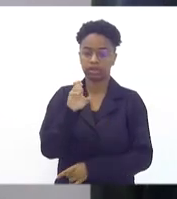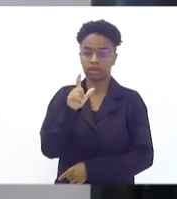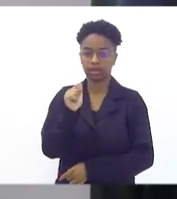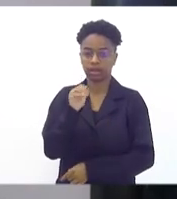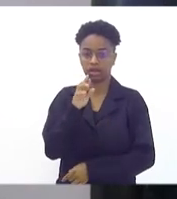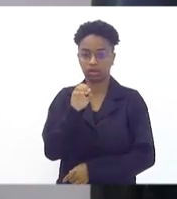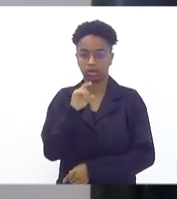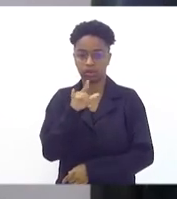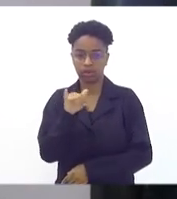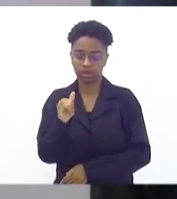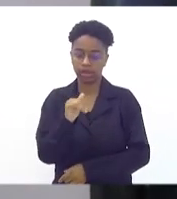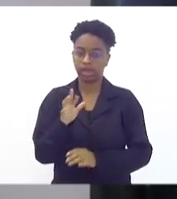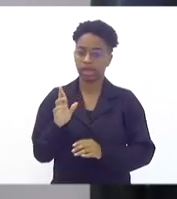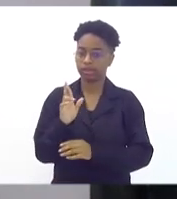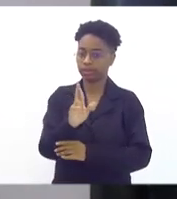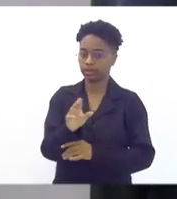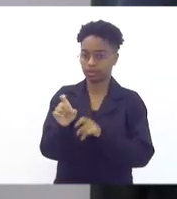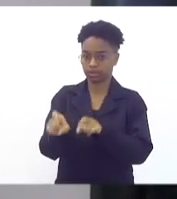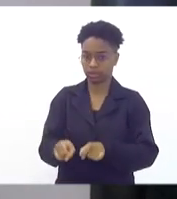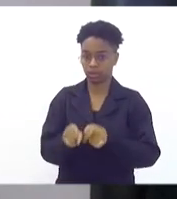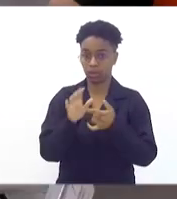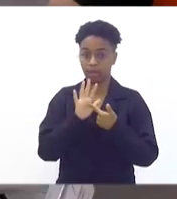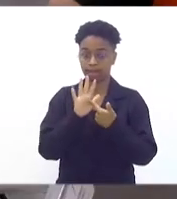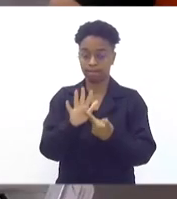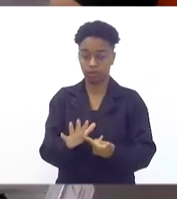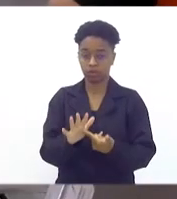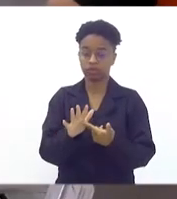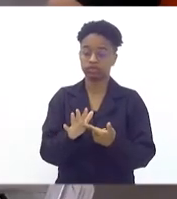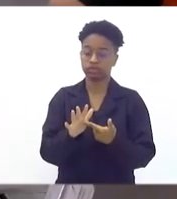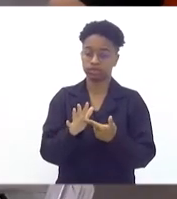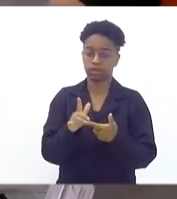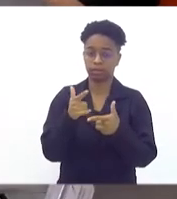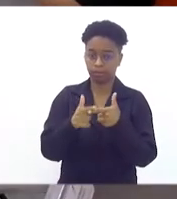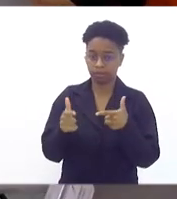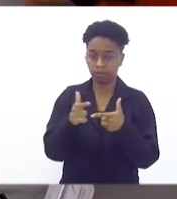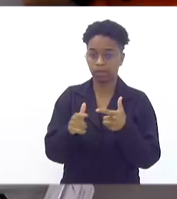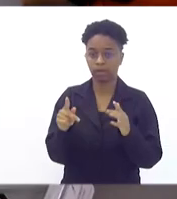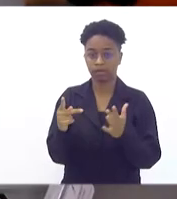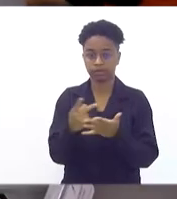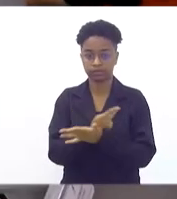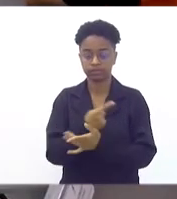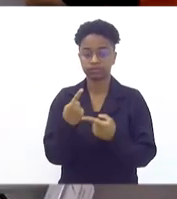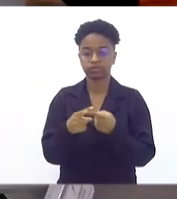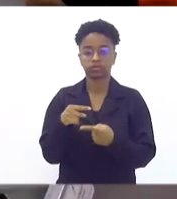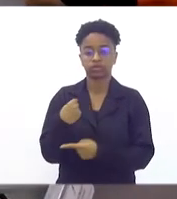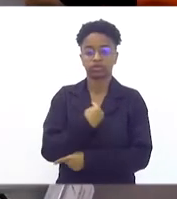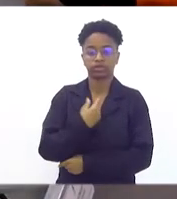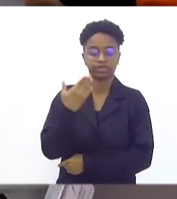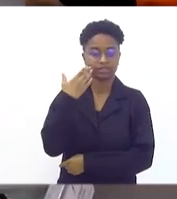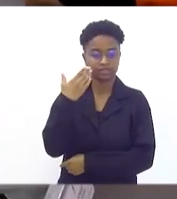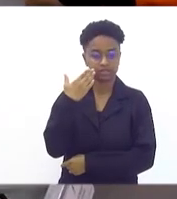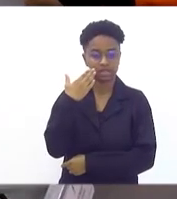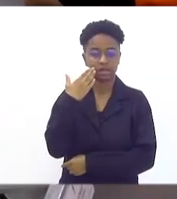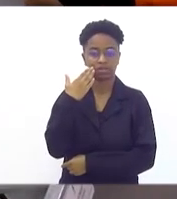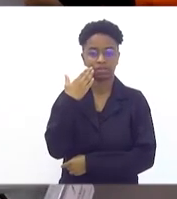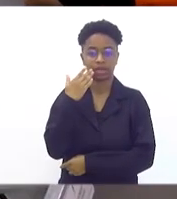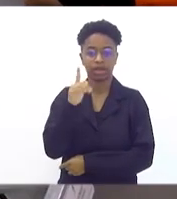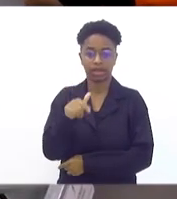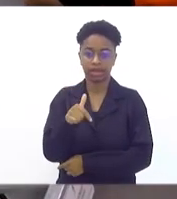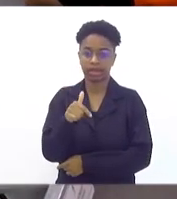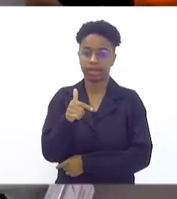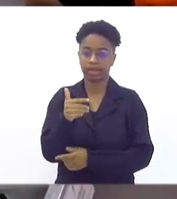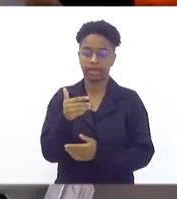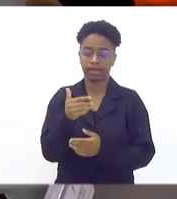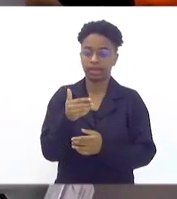mais ênfase o interior do Estado revelam drama para o qual a gente sabe que é um insumo fundamental é